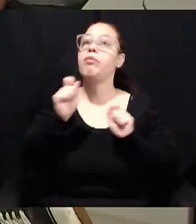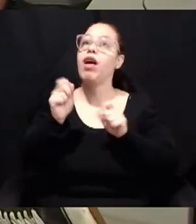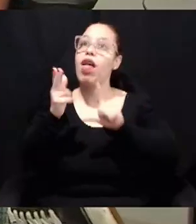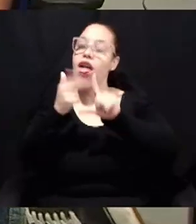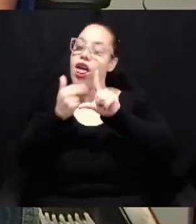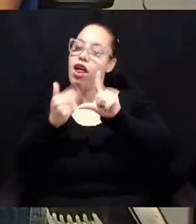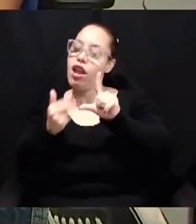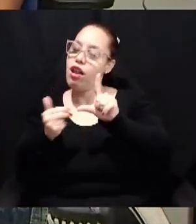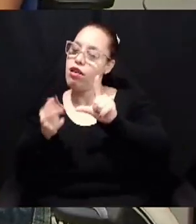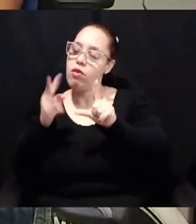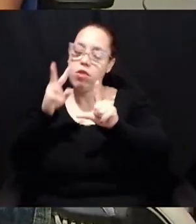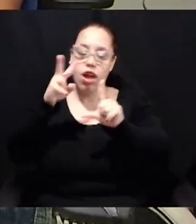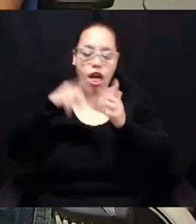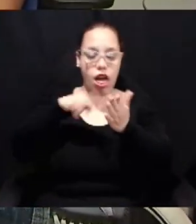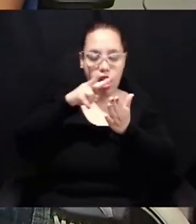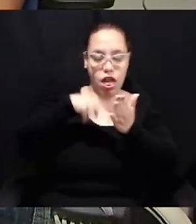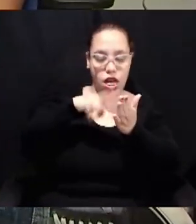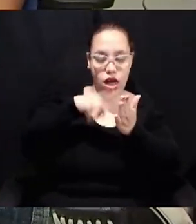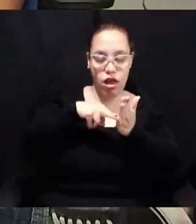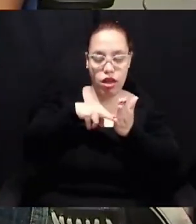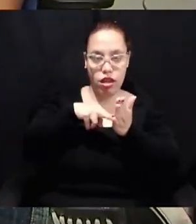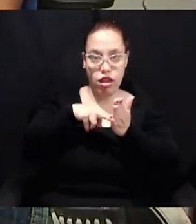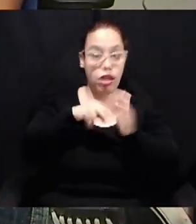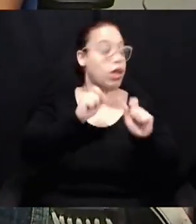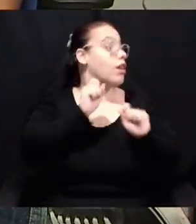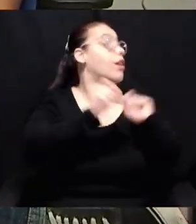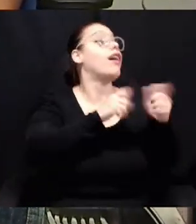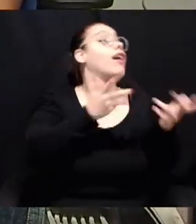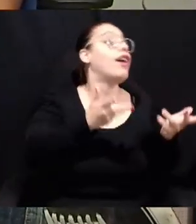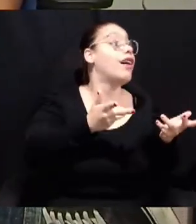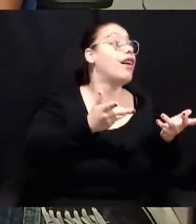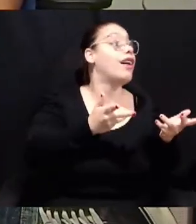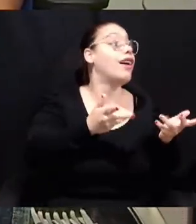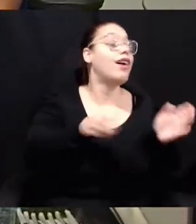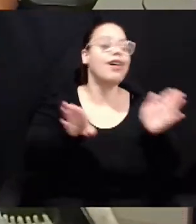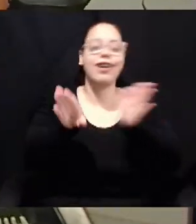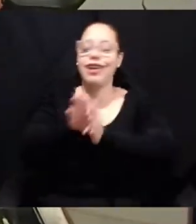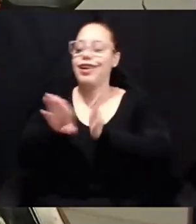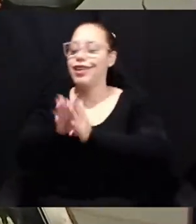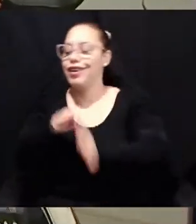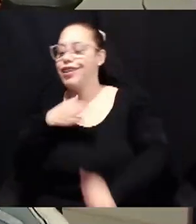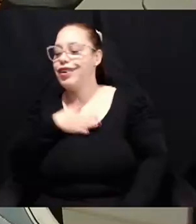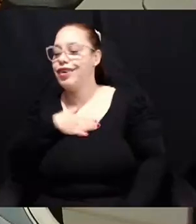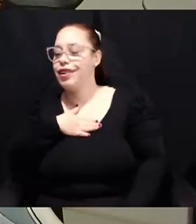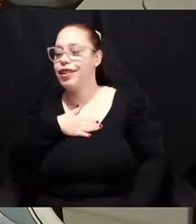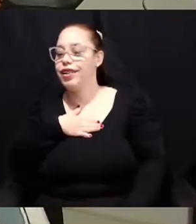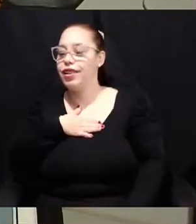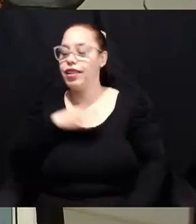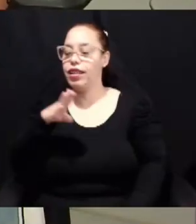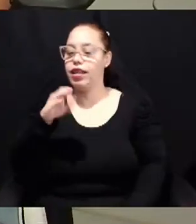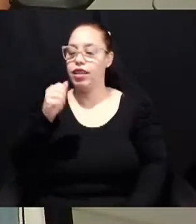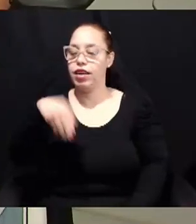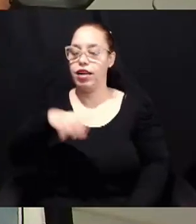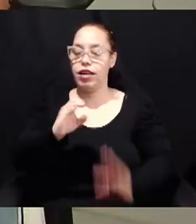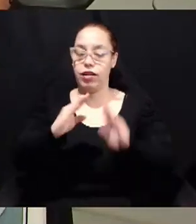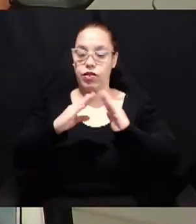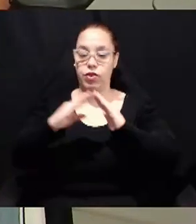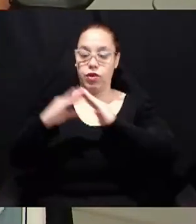assim, as primeiras coisas que chegavam para mim, assim, de quadrinho de banca, né, começou a chegar no